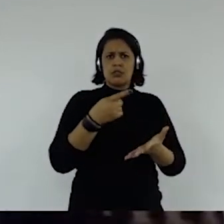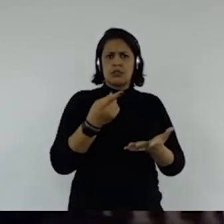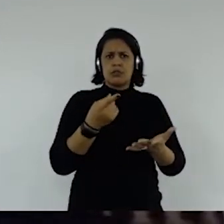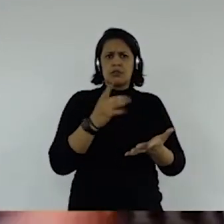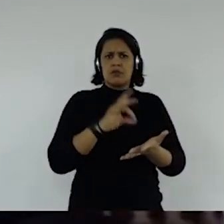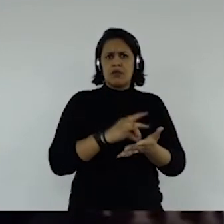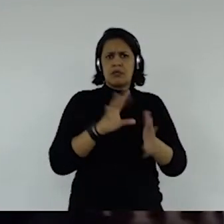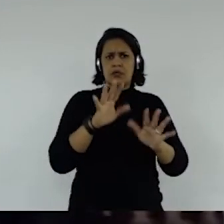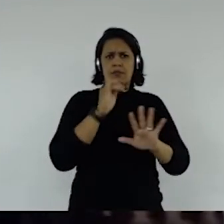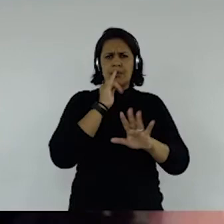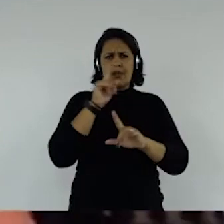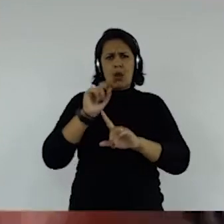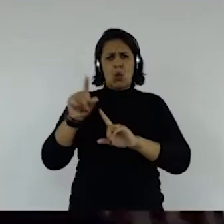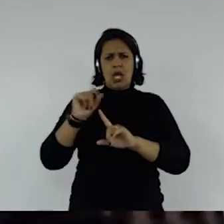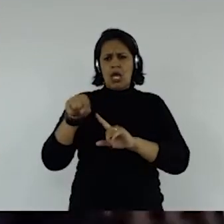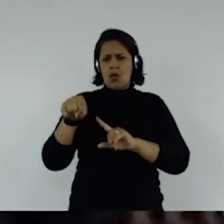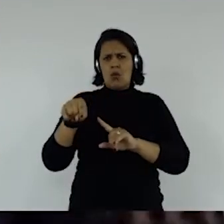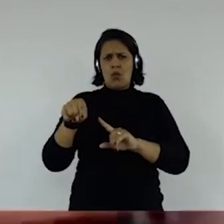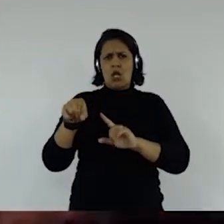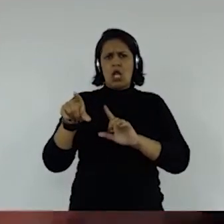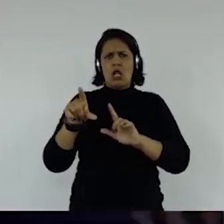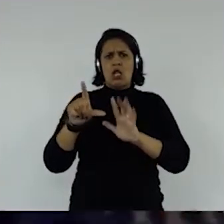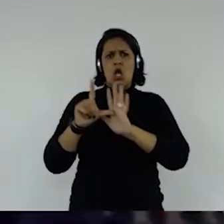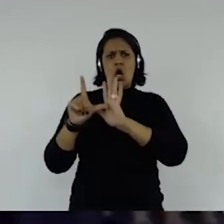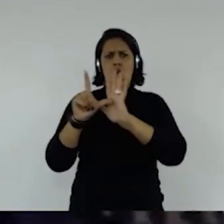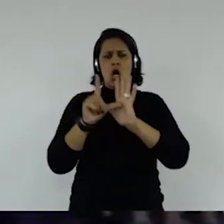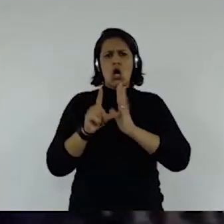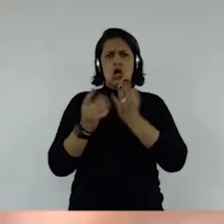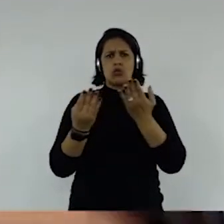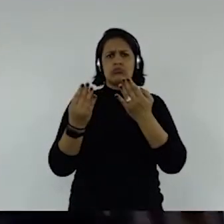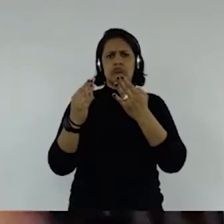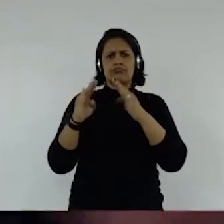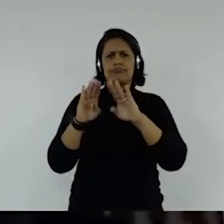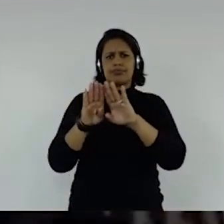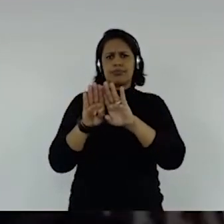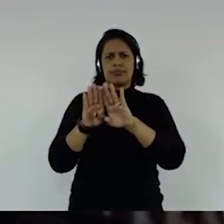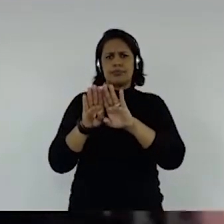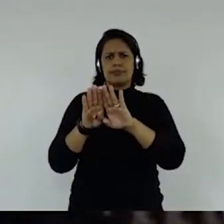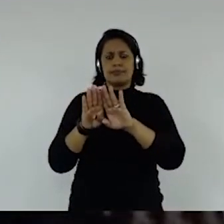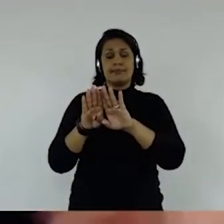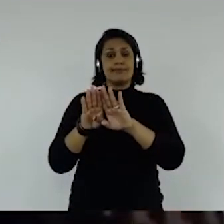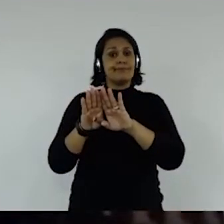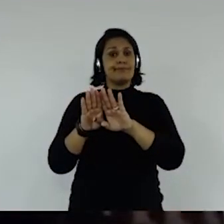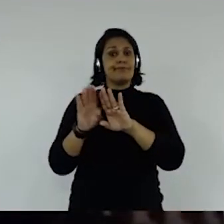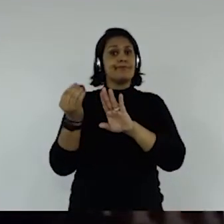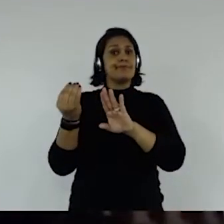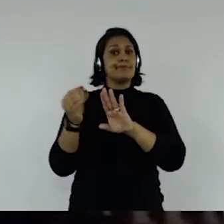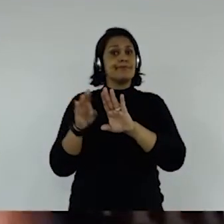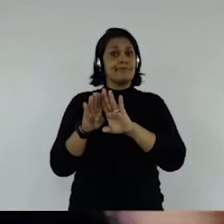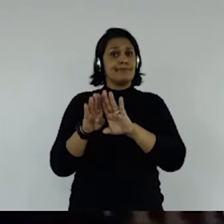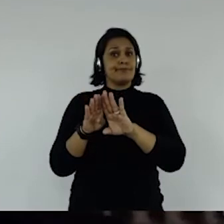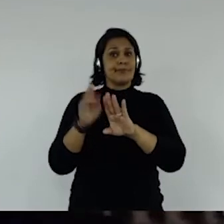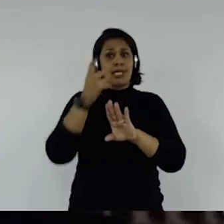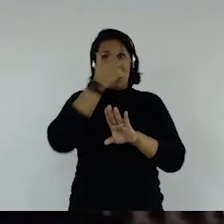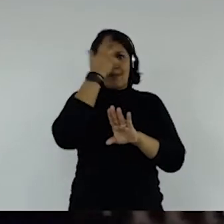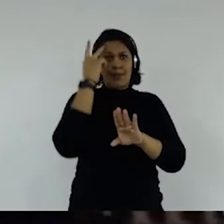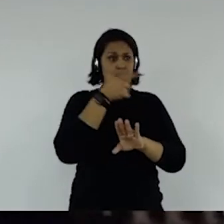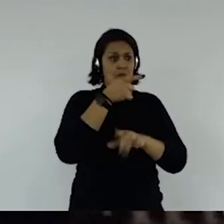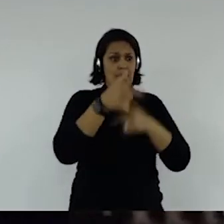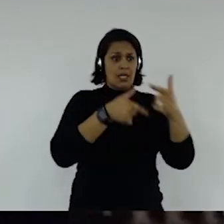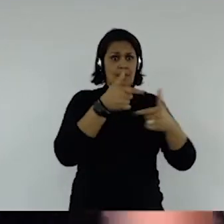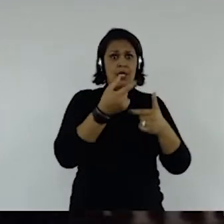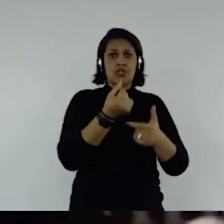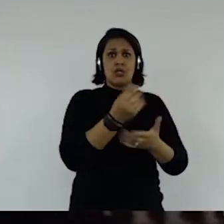aluguel. Aluguel é a primeira coisa, né? Várias lojas no Brasil inteiro fechadas, aquele comerciante sem conseguir